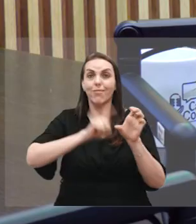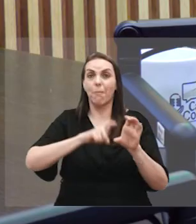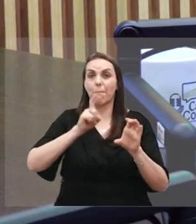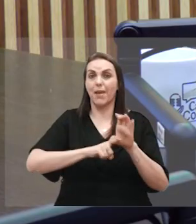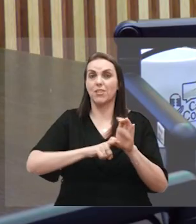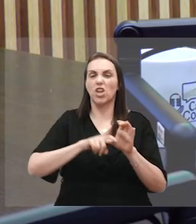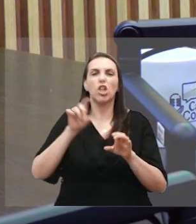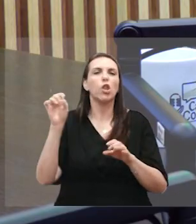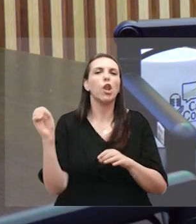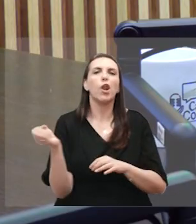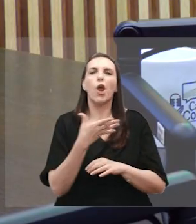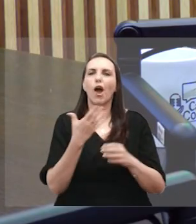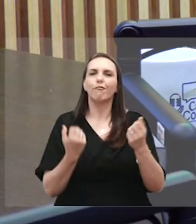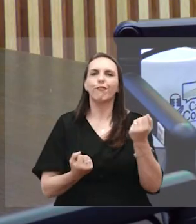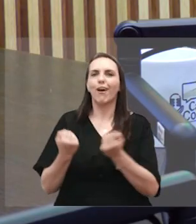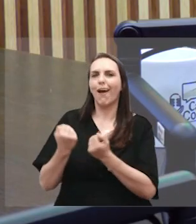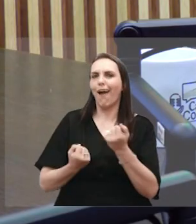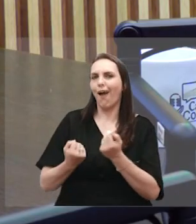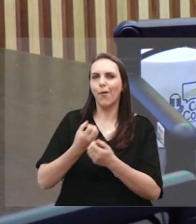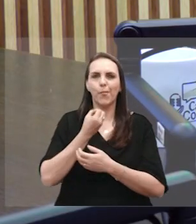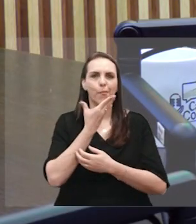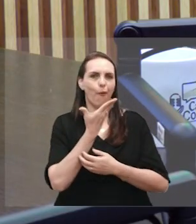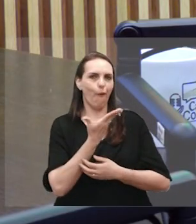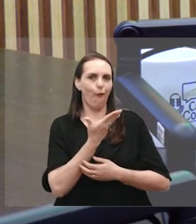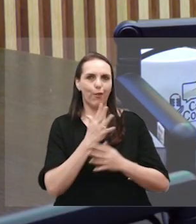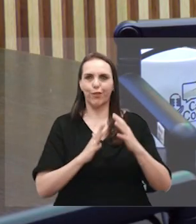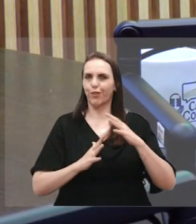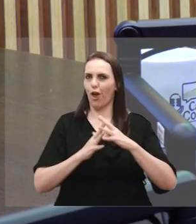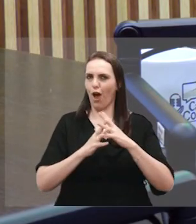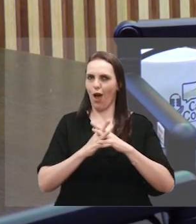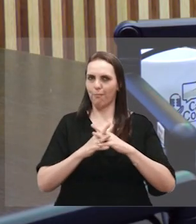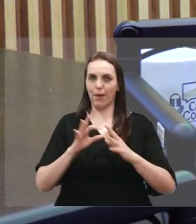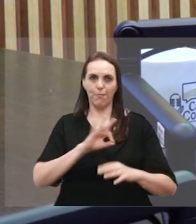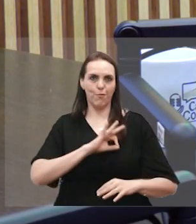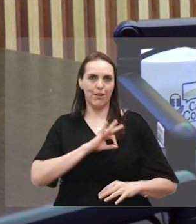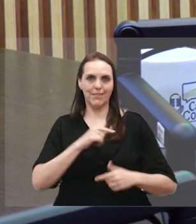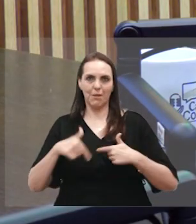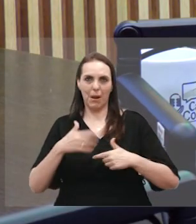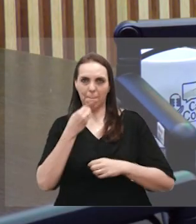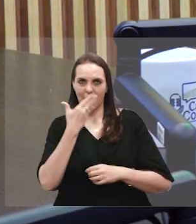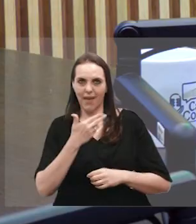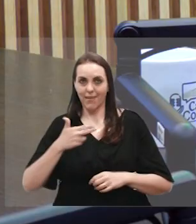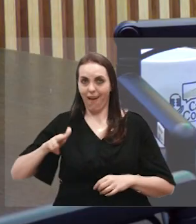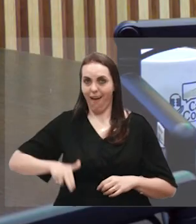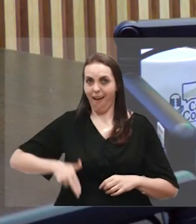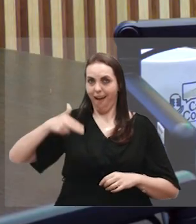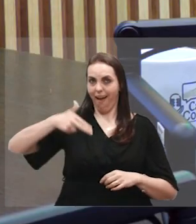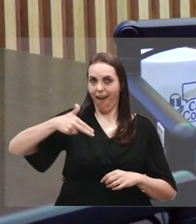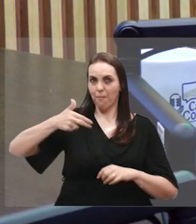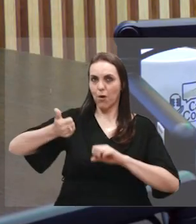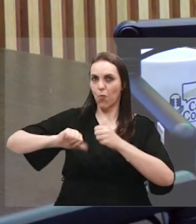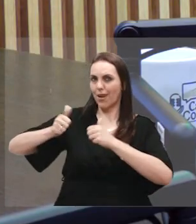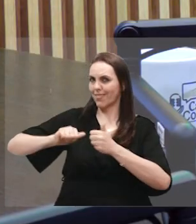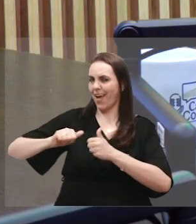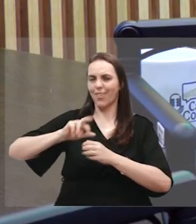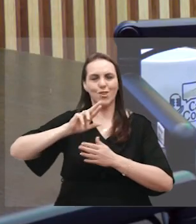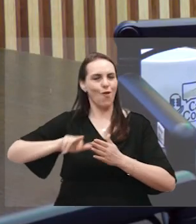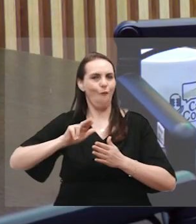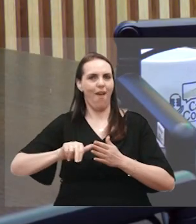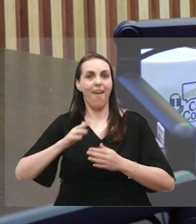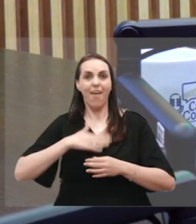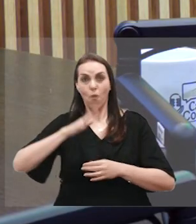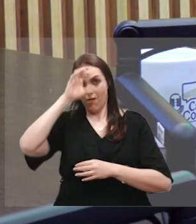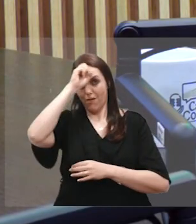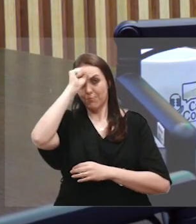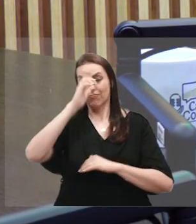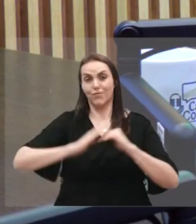depende. Não é uma viatura nova que vai fazer a brigada trabalhar bem, não é uma arma de boa qualidade, isso eu fui aprender na prática. Não é uma caminhonete